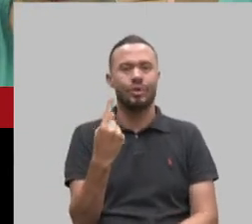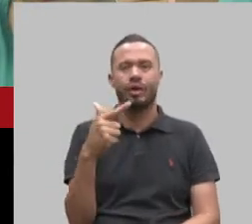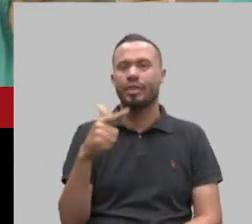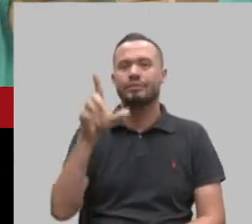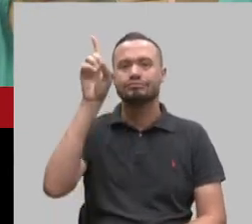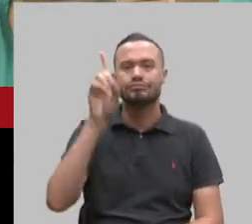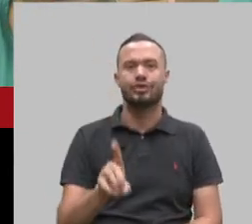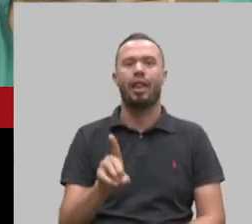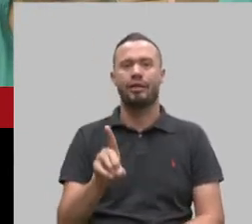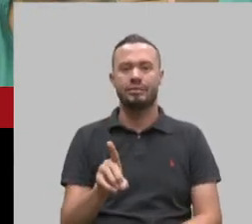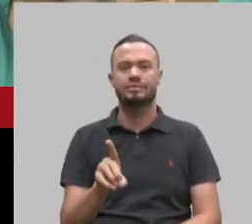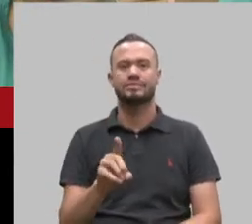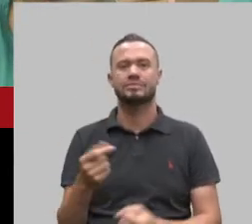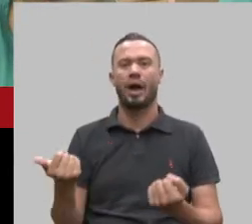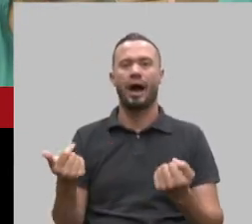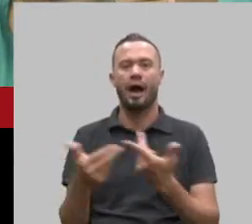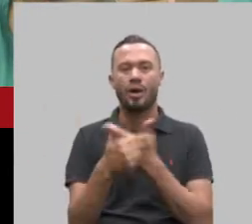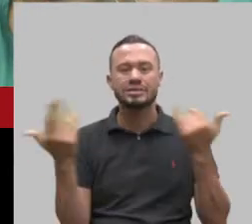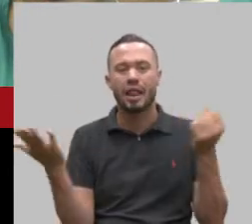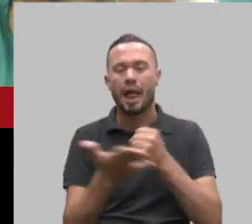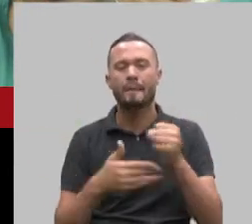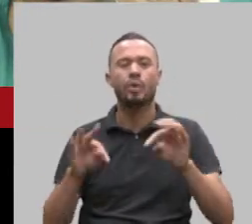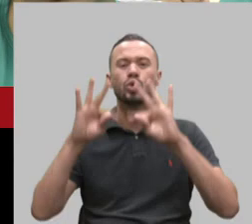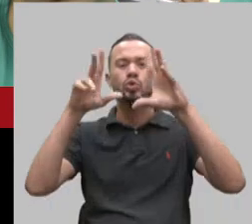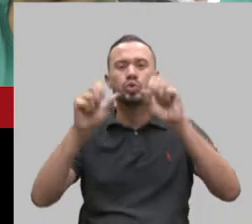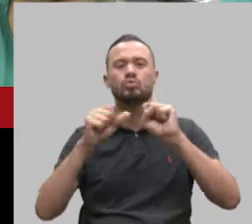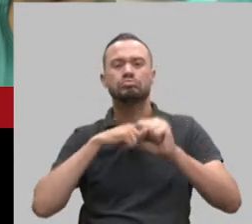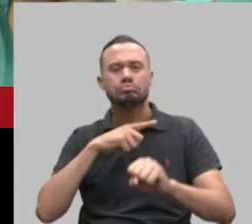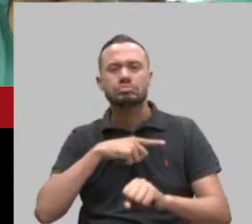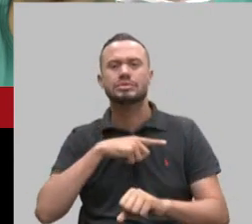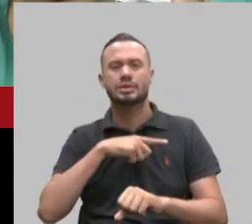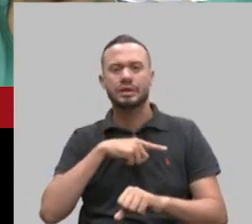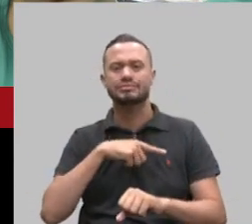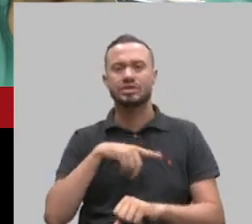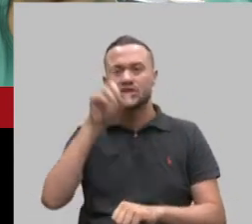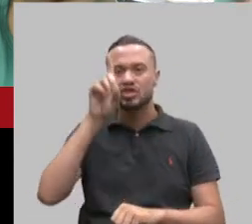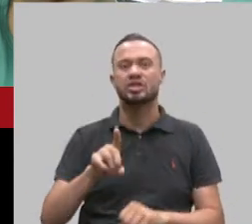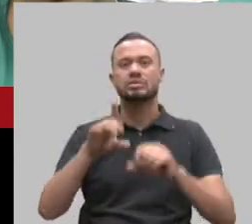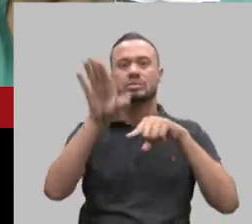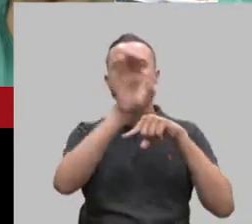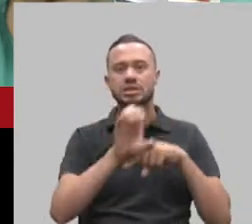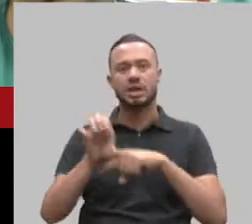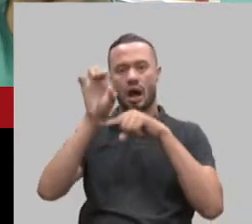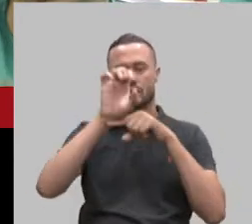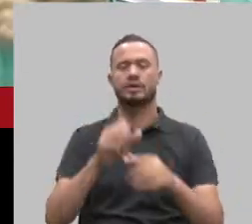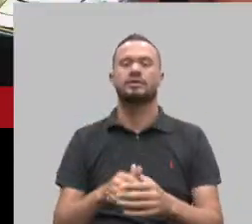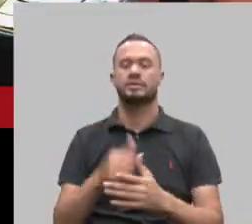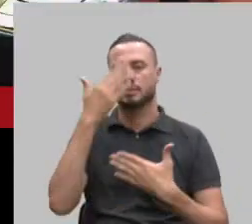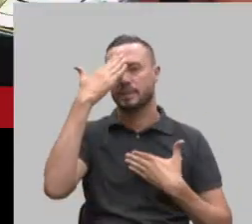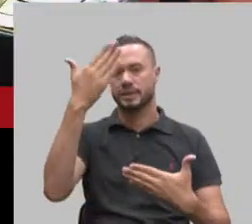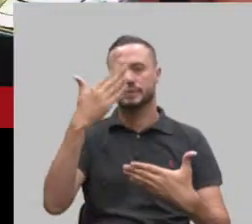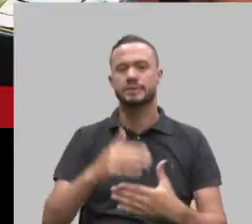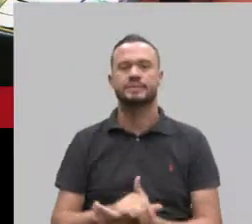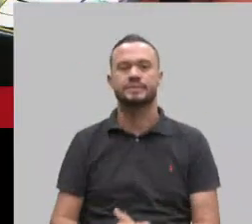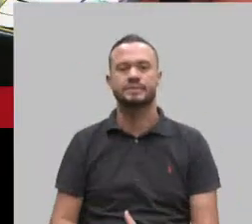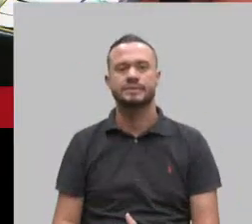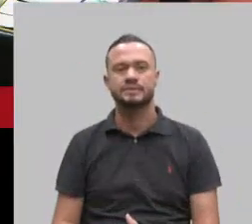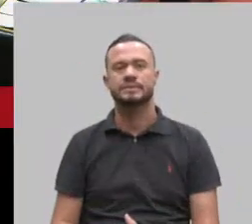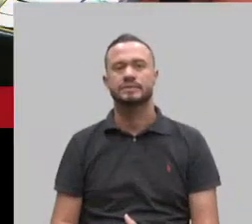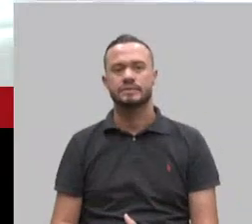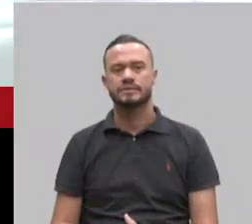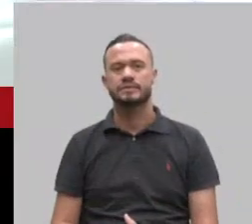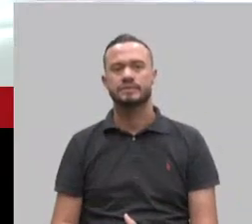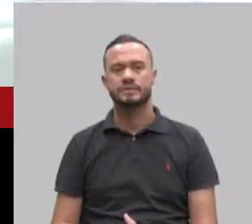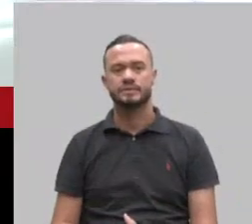a algo básico algo que todos devem ter é direito do Estado isso obrigado obrigado